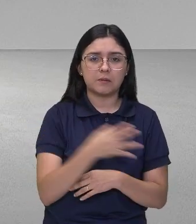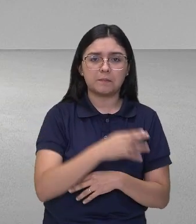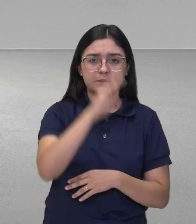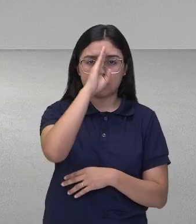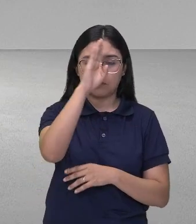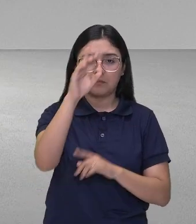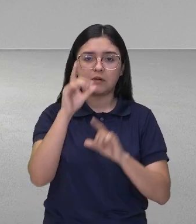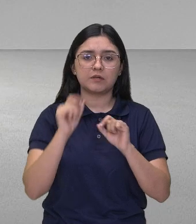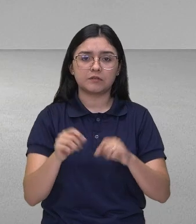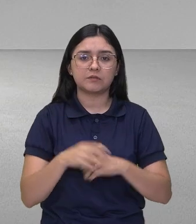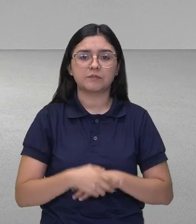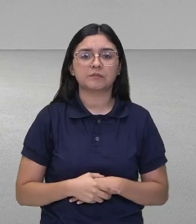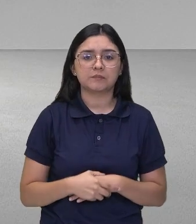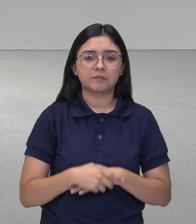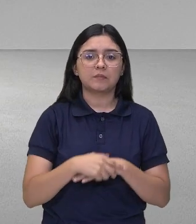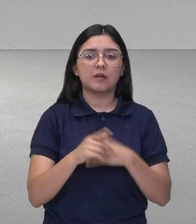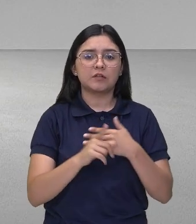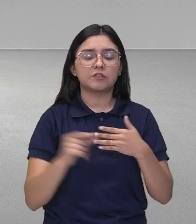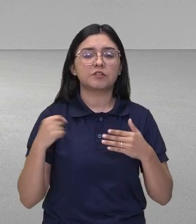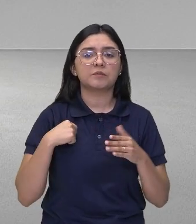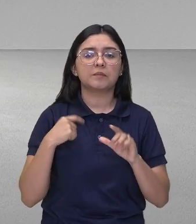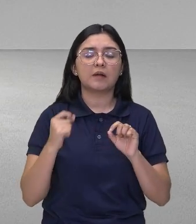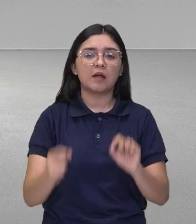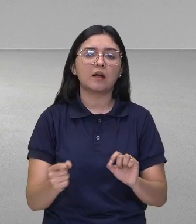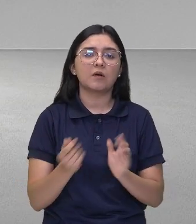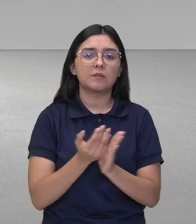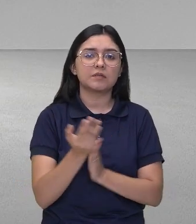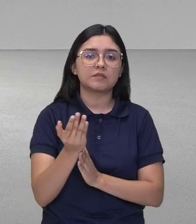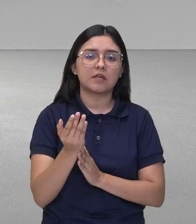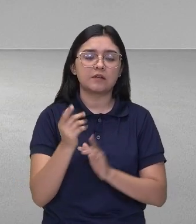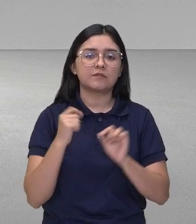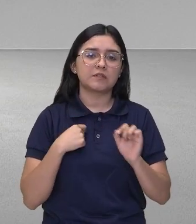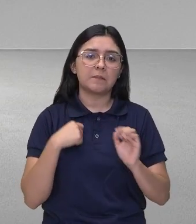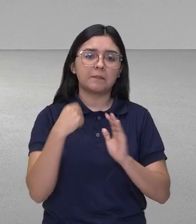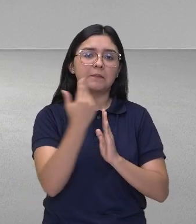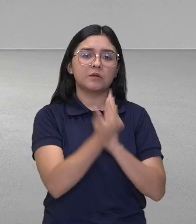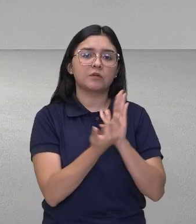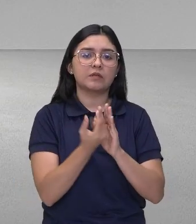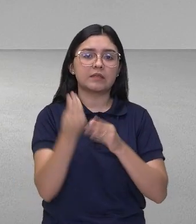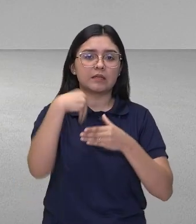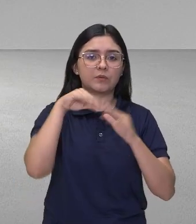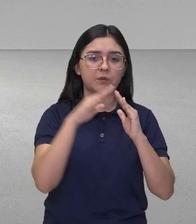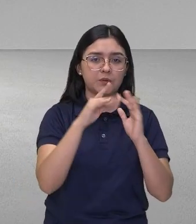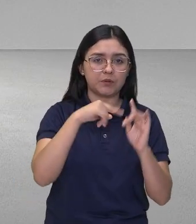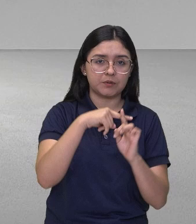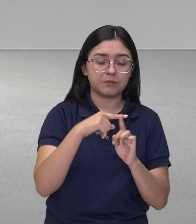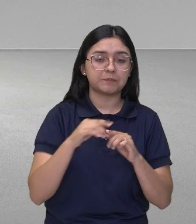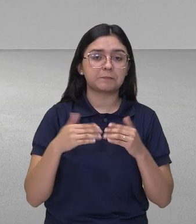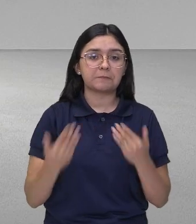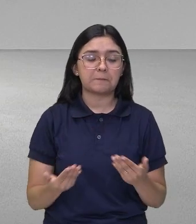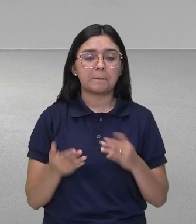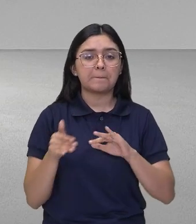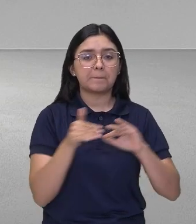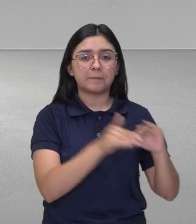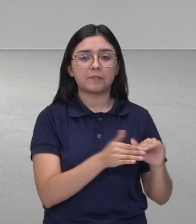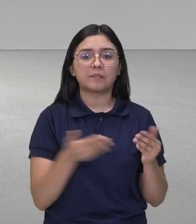pintores, para começar a fazer trabalhos também para essa igreja, tá certo? Vamos falar, então, agora sobre